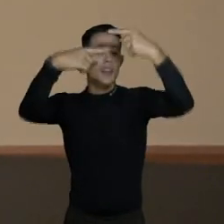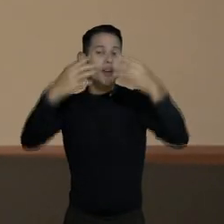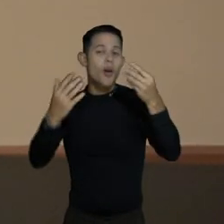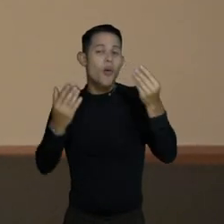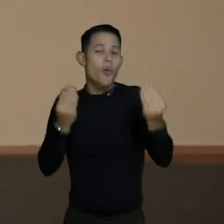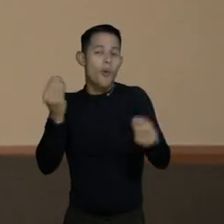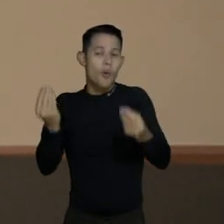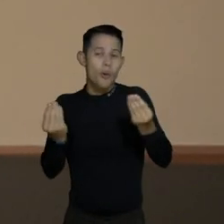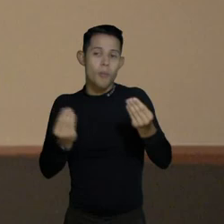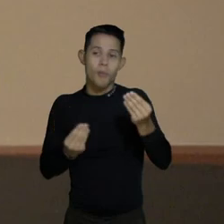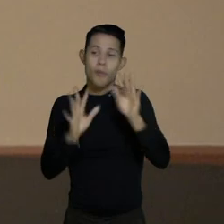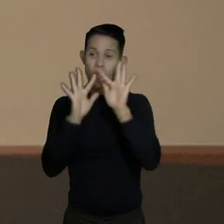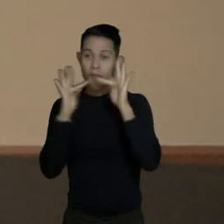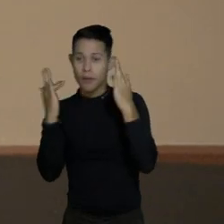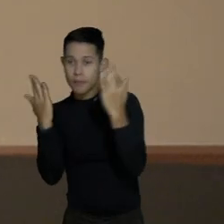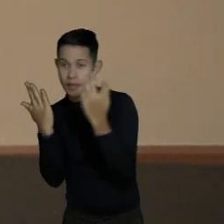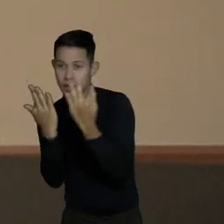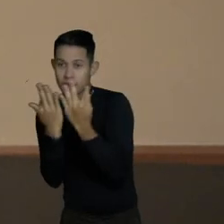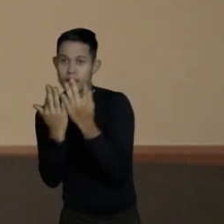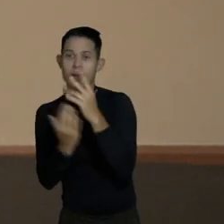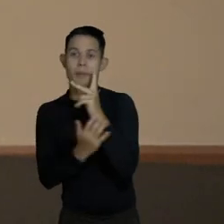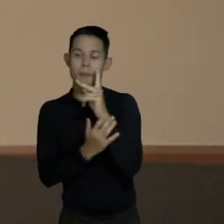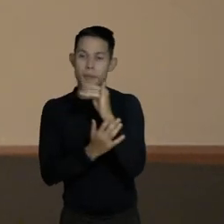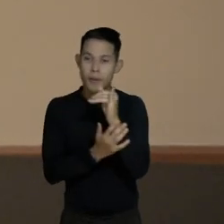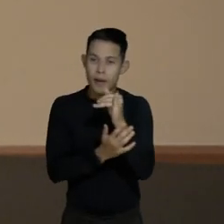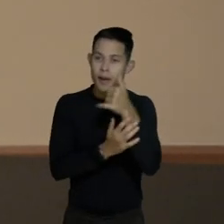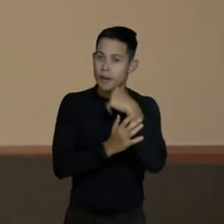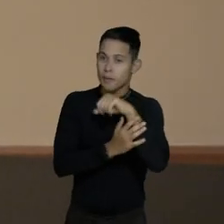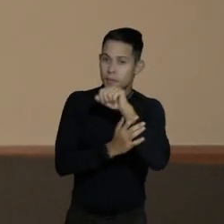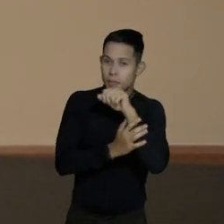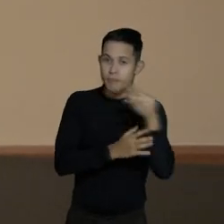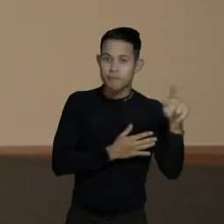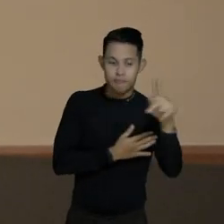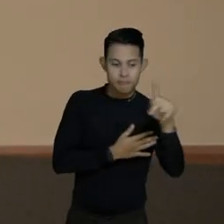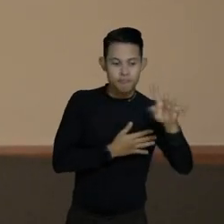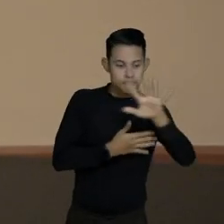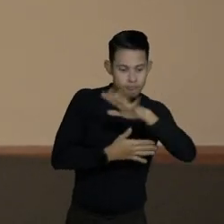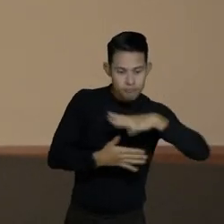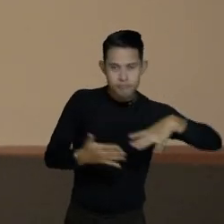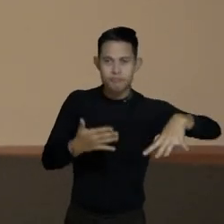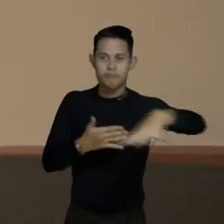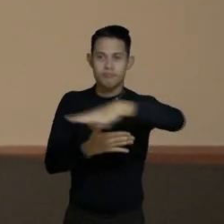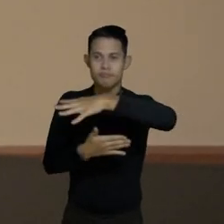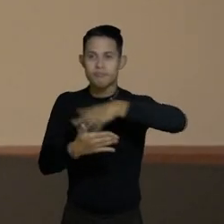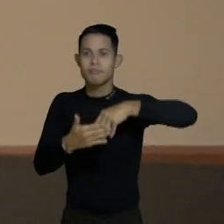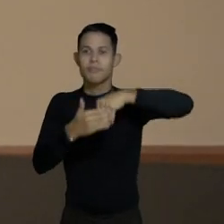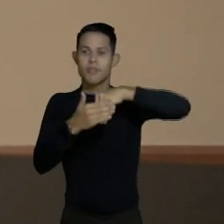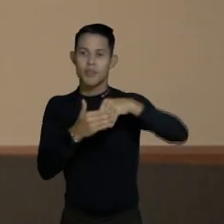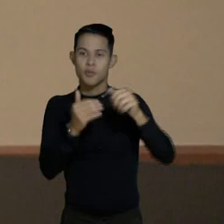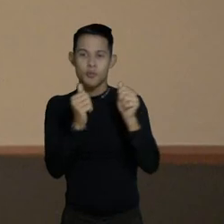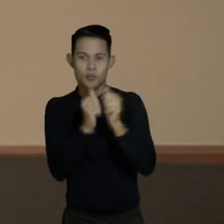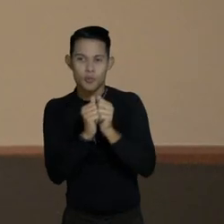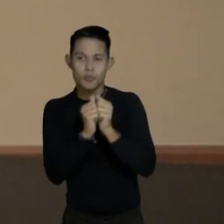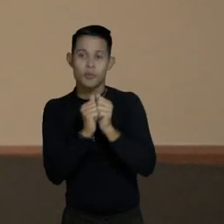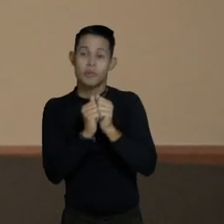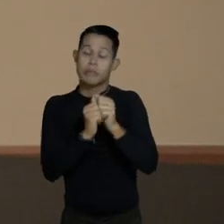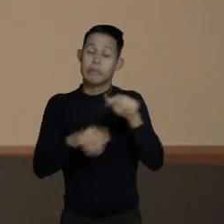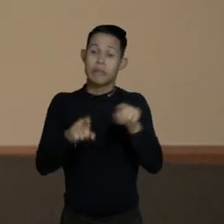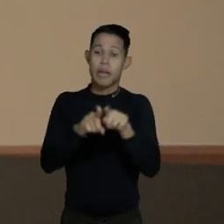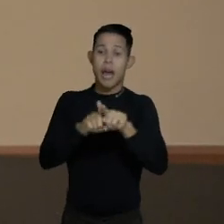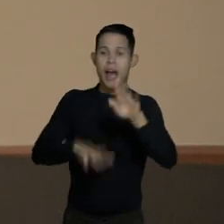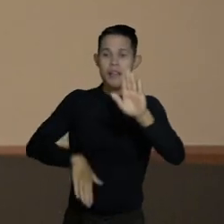pais e os professores e não adianta um disléxico tá na Apia se ele não vai à escola que a escola